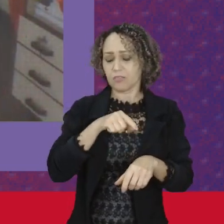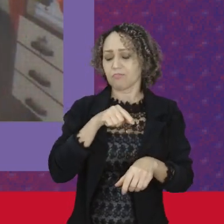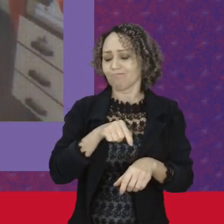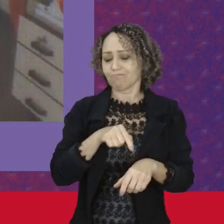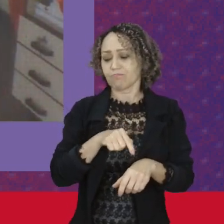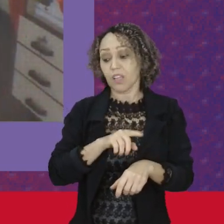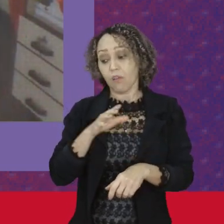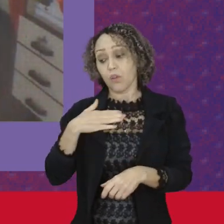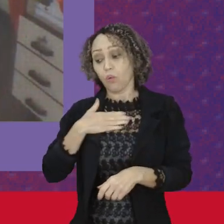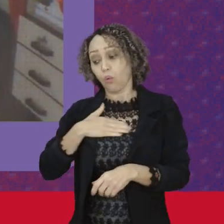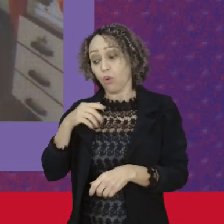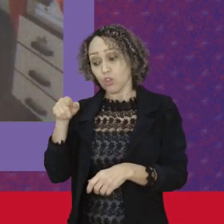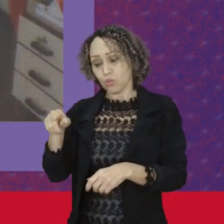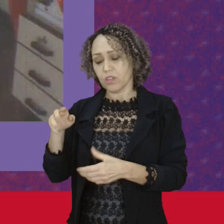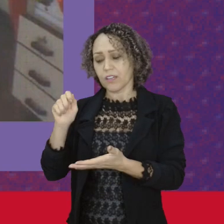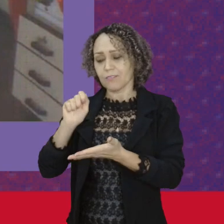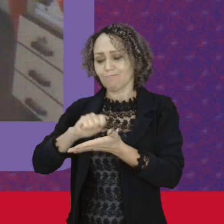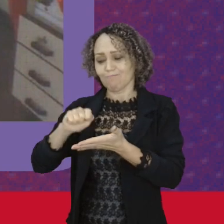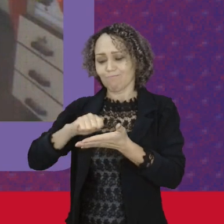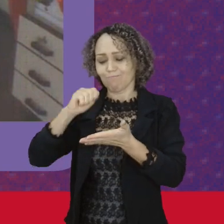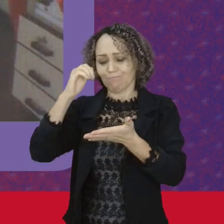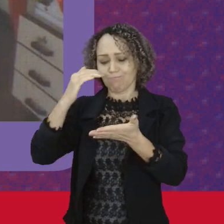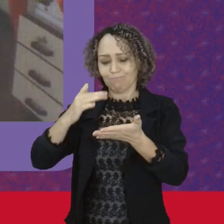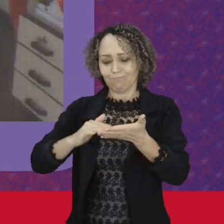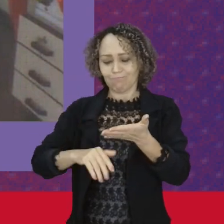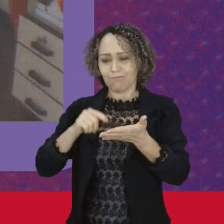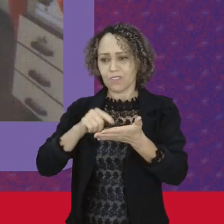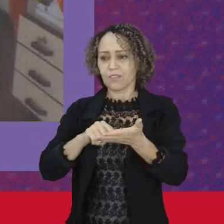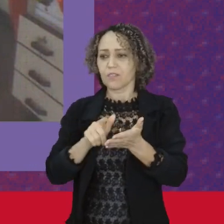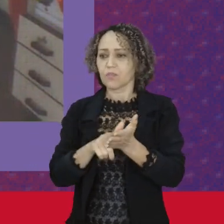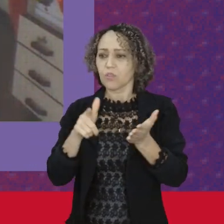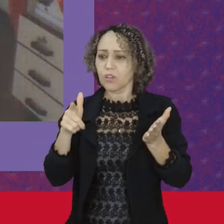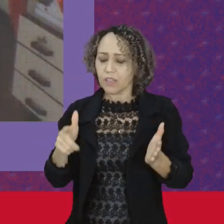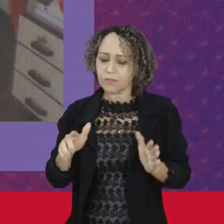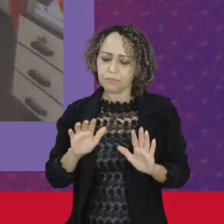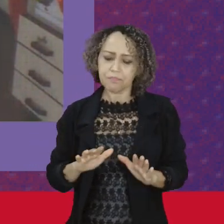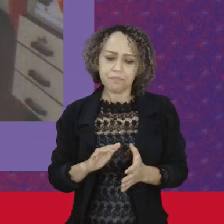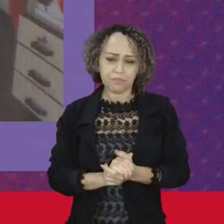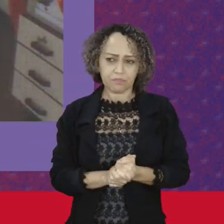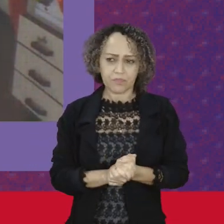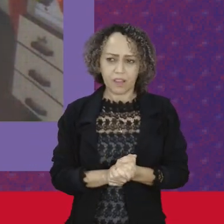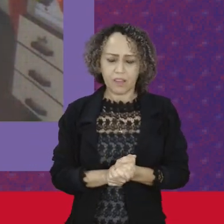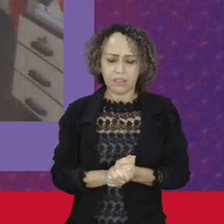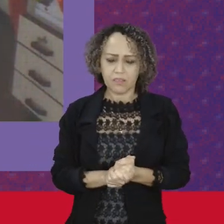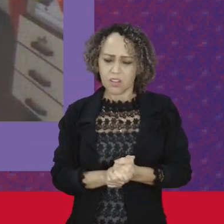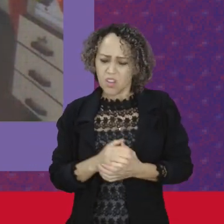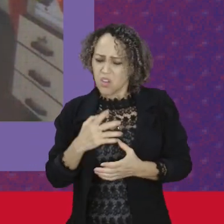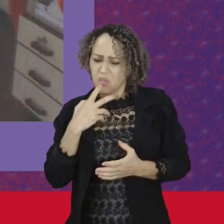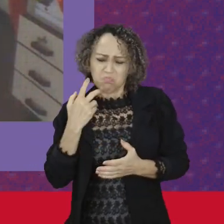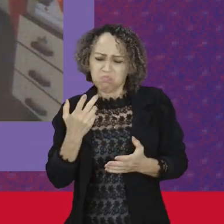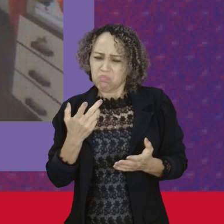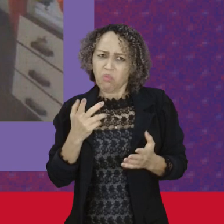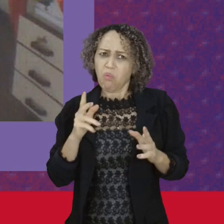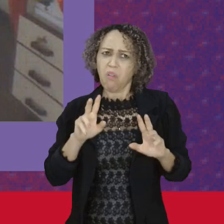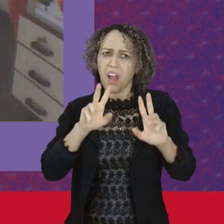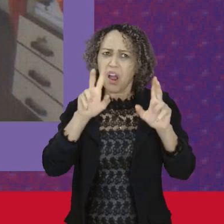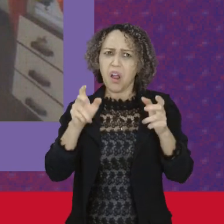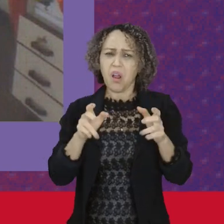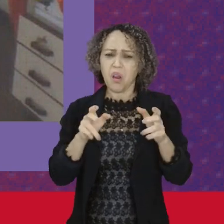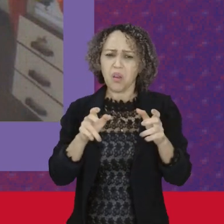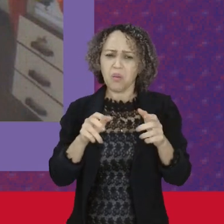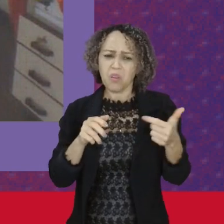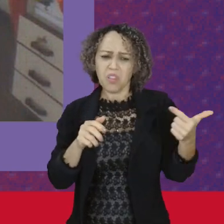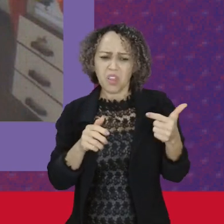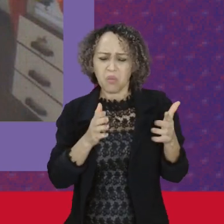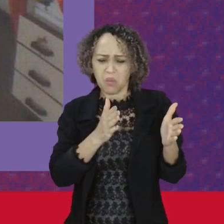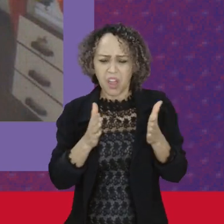E acho que na imprensa feminista que quer retomar, eu não chamo de onda, viu, Maia? Eu acho que eu falava onda, mas depois